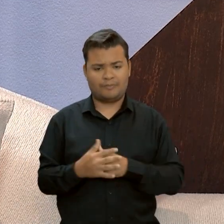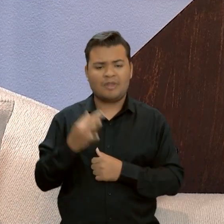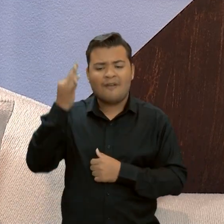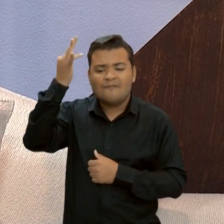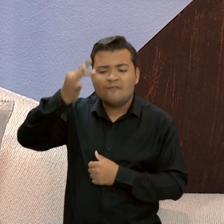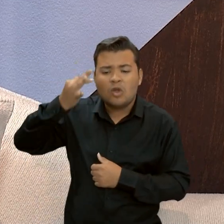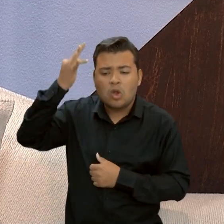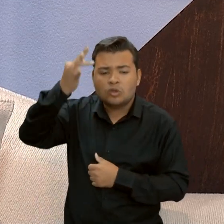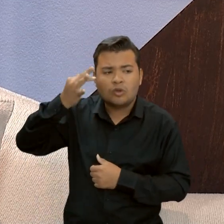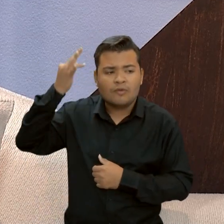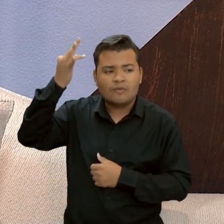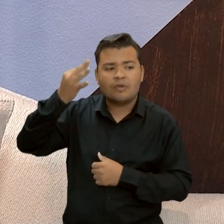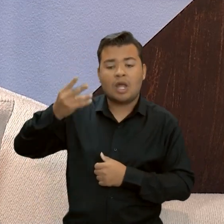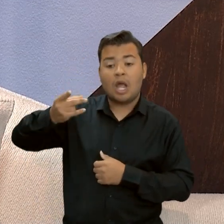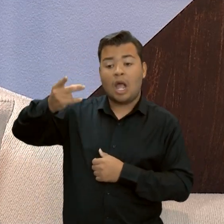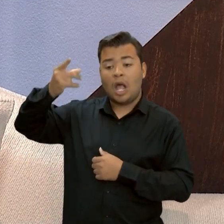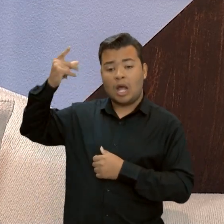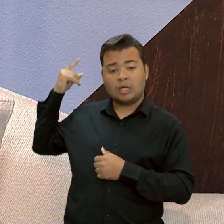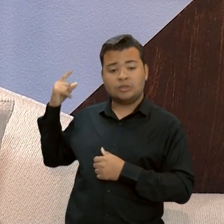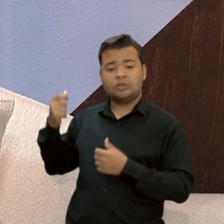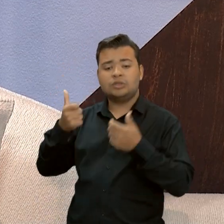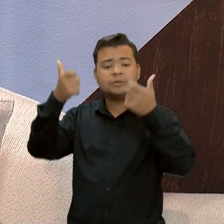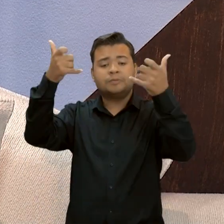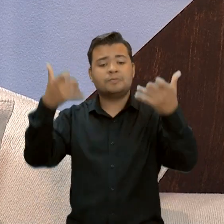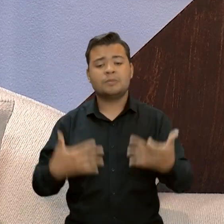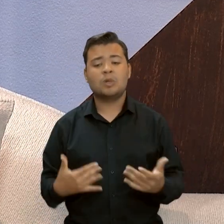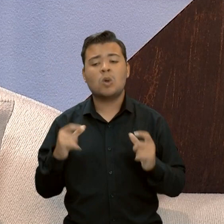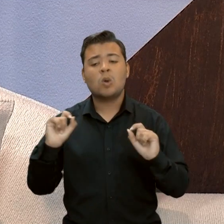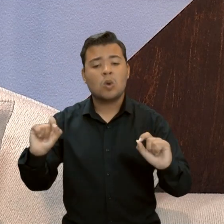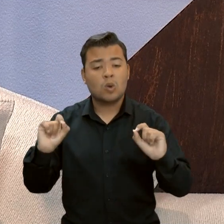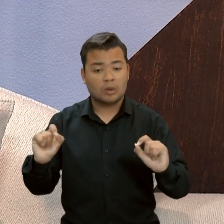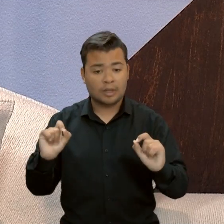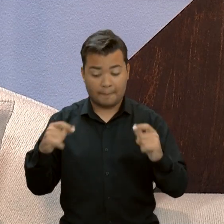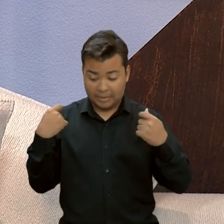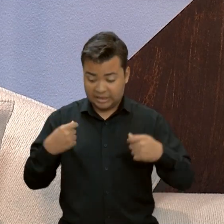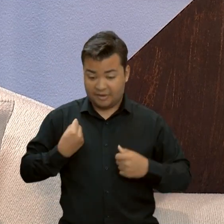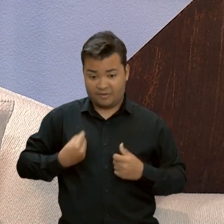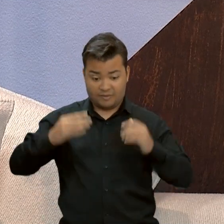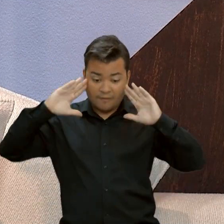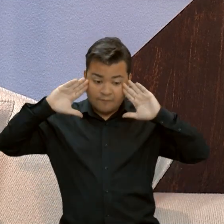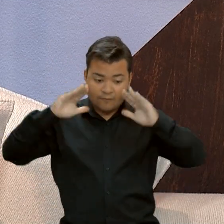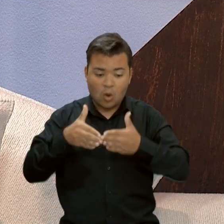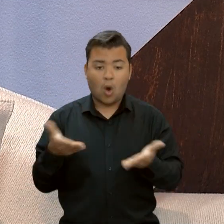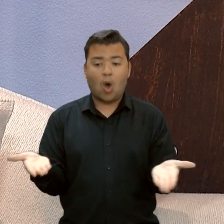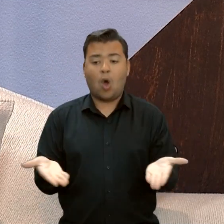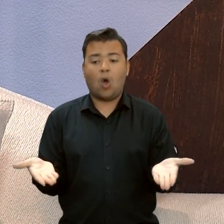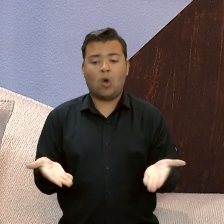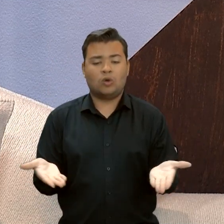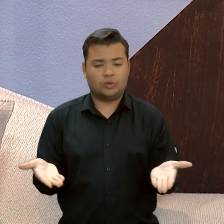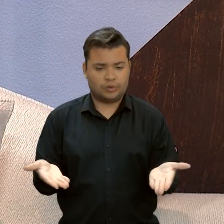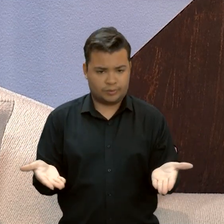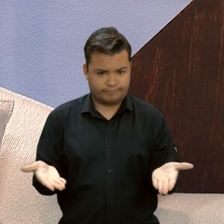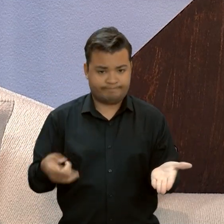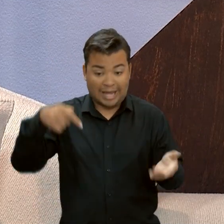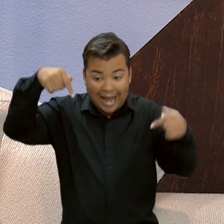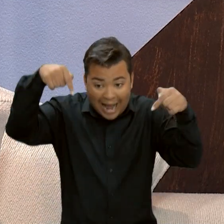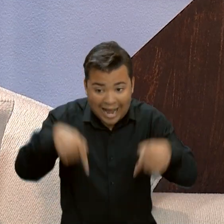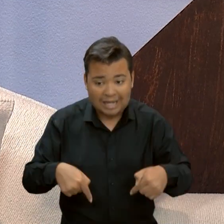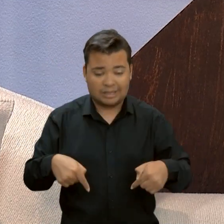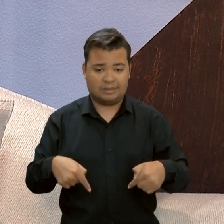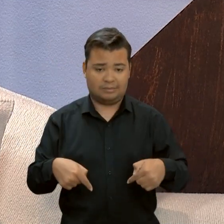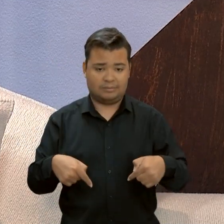nos ensinar, ela nos chama a atenção para que a gente viva o presente, porque é exatamente, unicamente onde nós